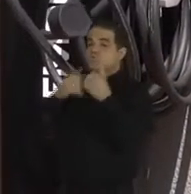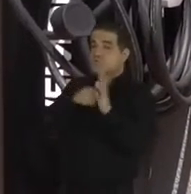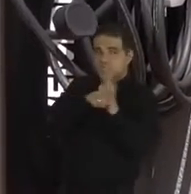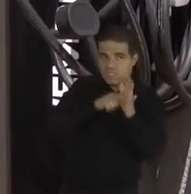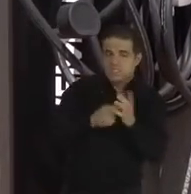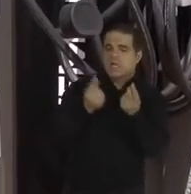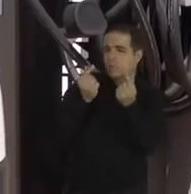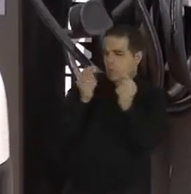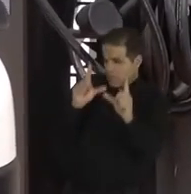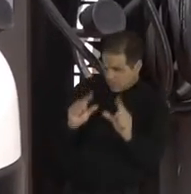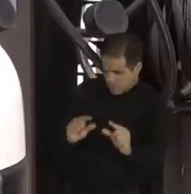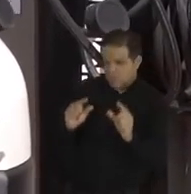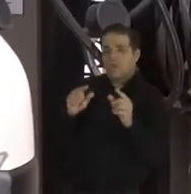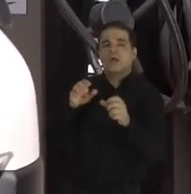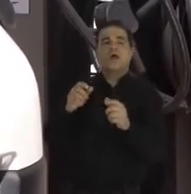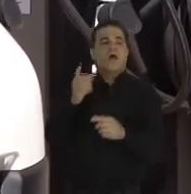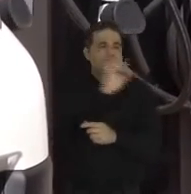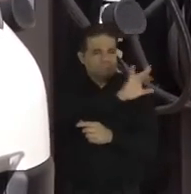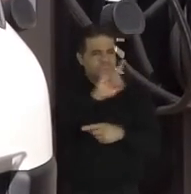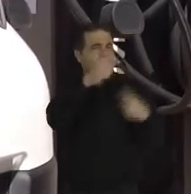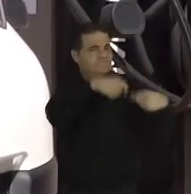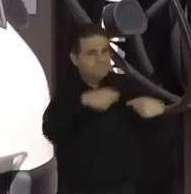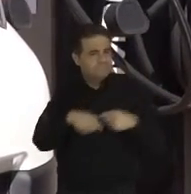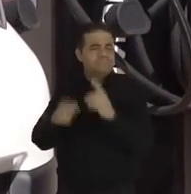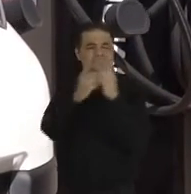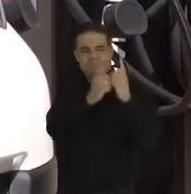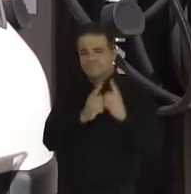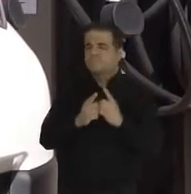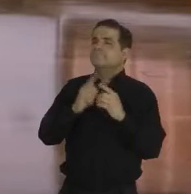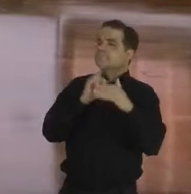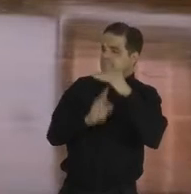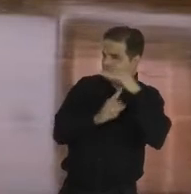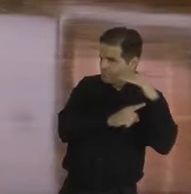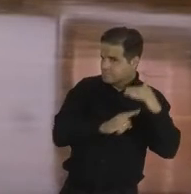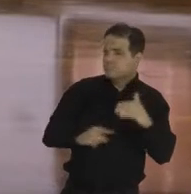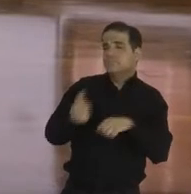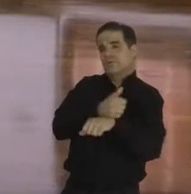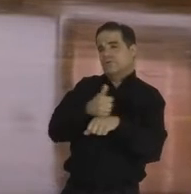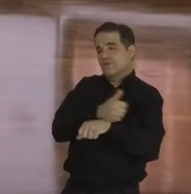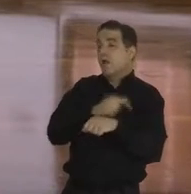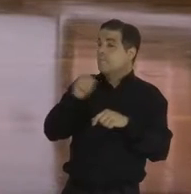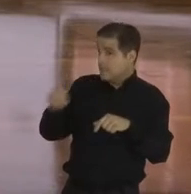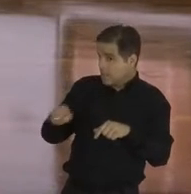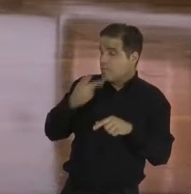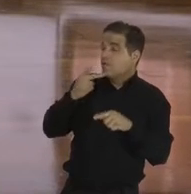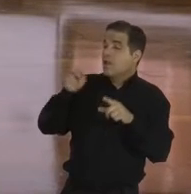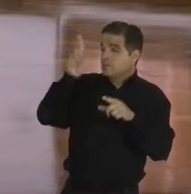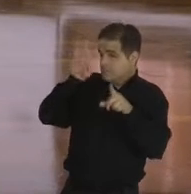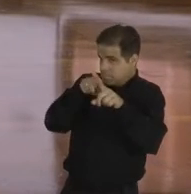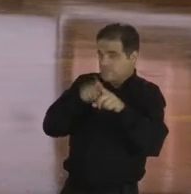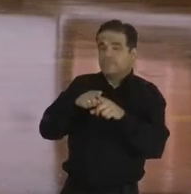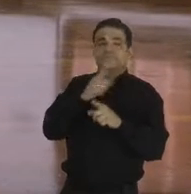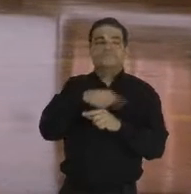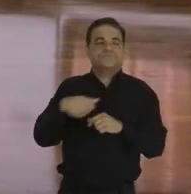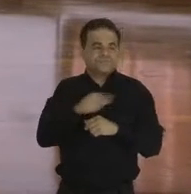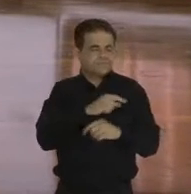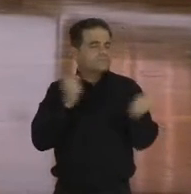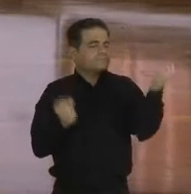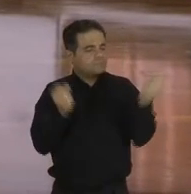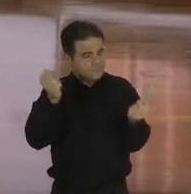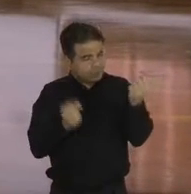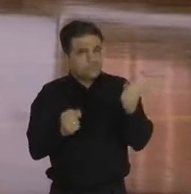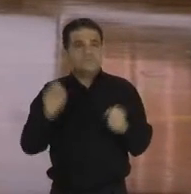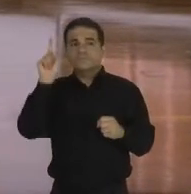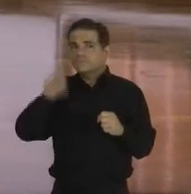customizada para as necessidades de cada cliente profissional e aqui Vale destacar e os nossos